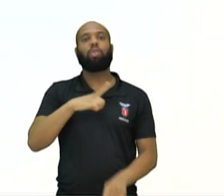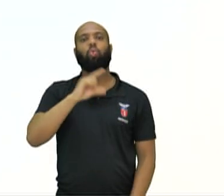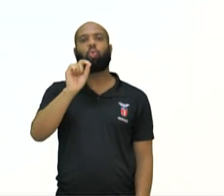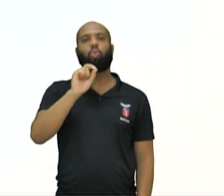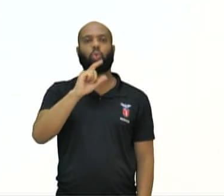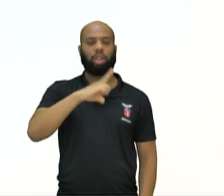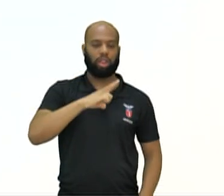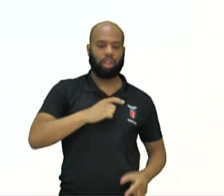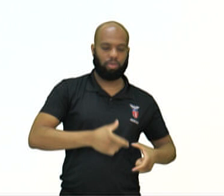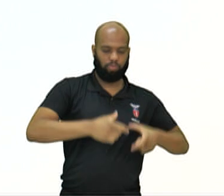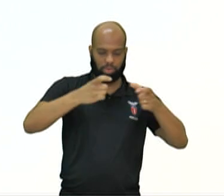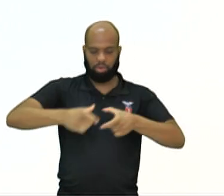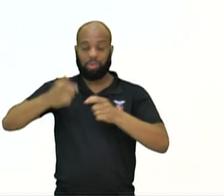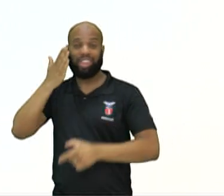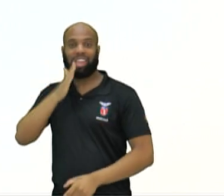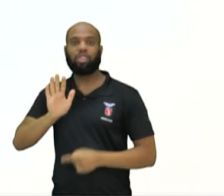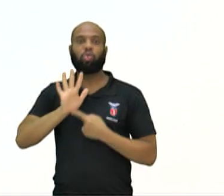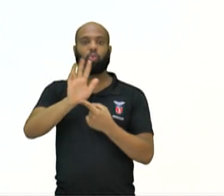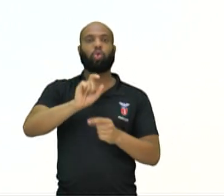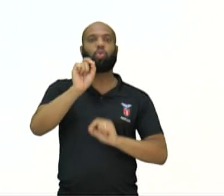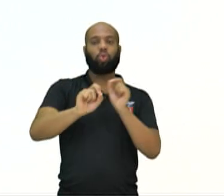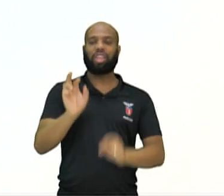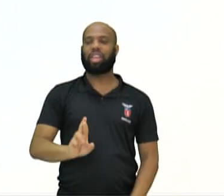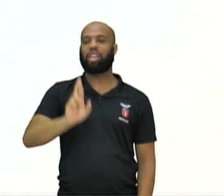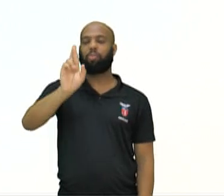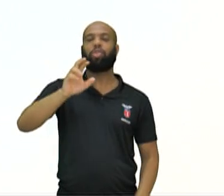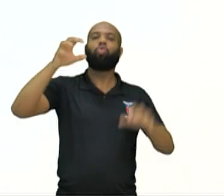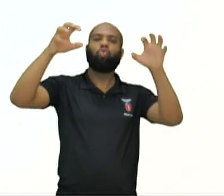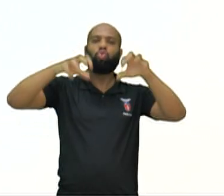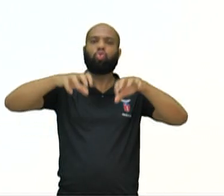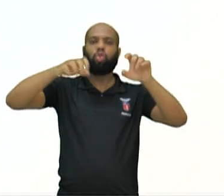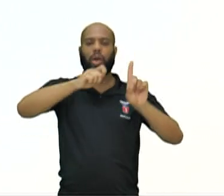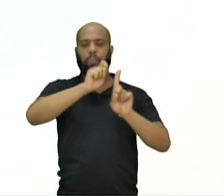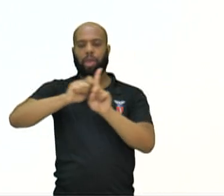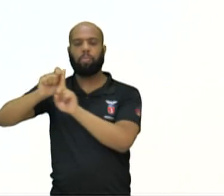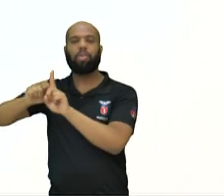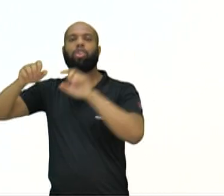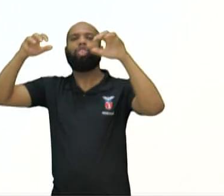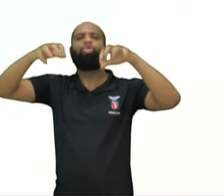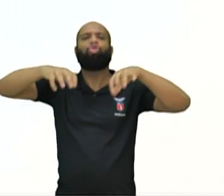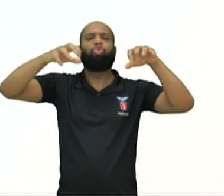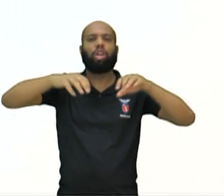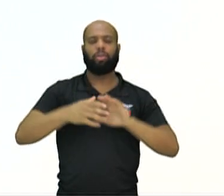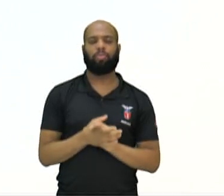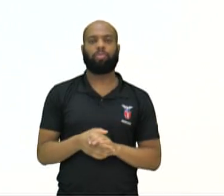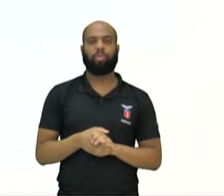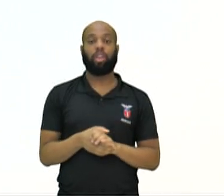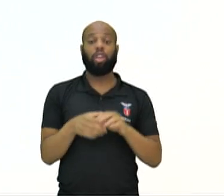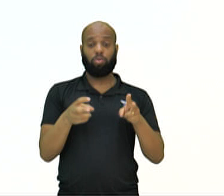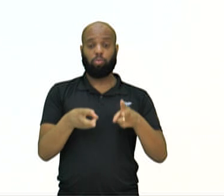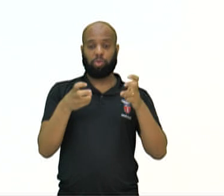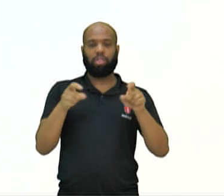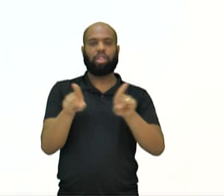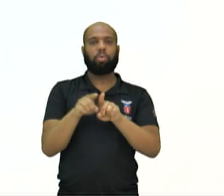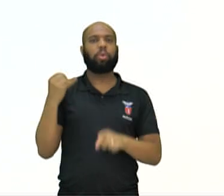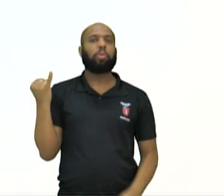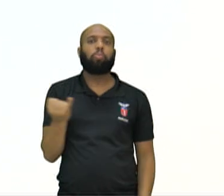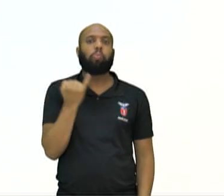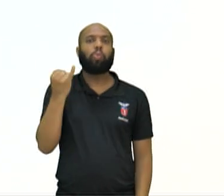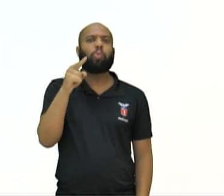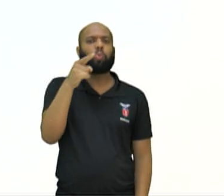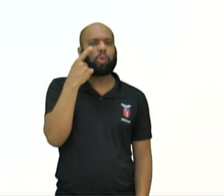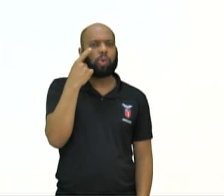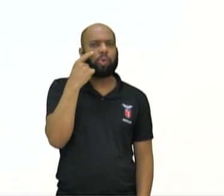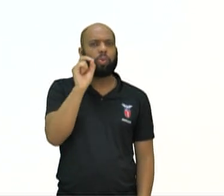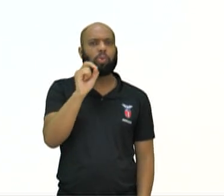elas vão representar a quantidade de chuvas que nós temos em cada um dos meses. E se você observar, você vai ver com